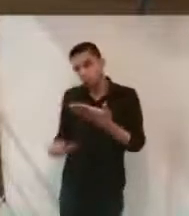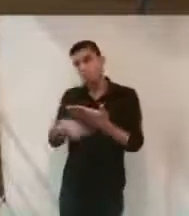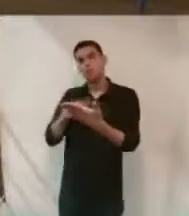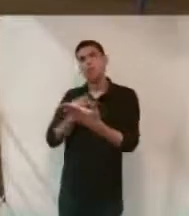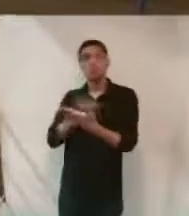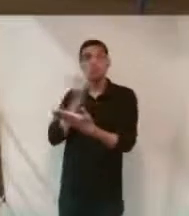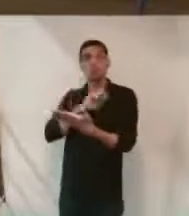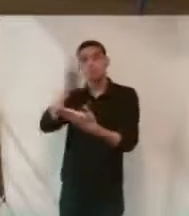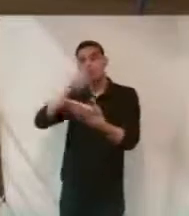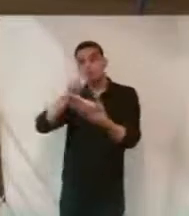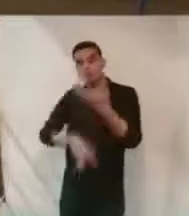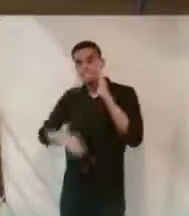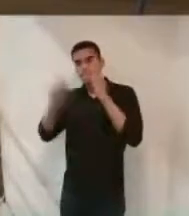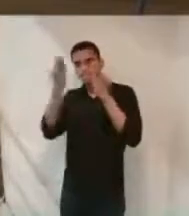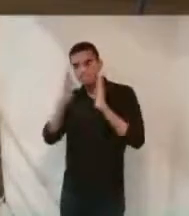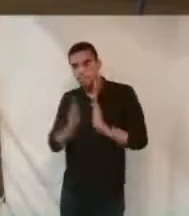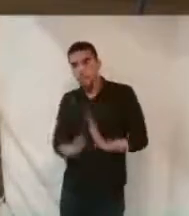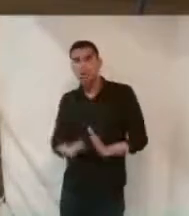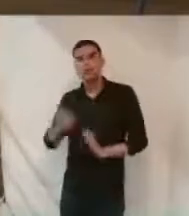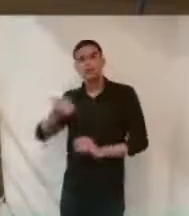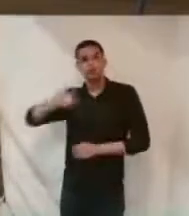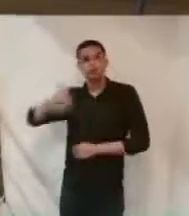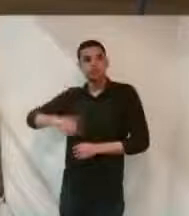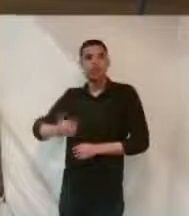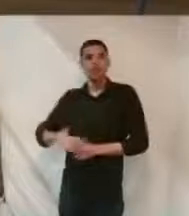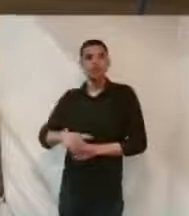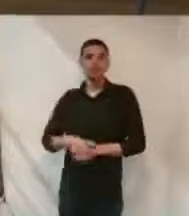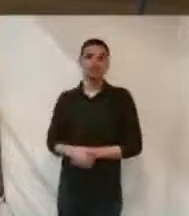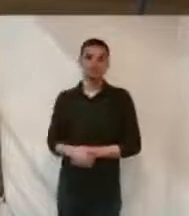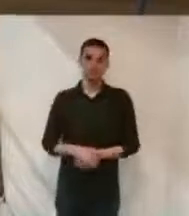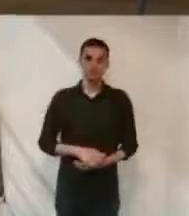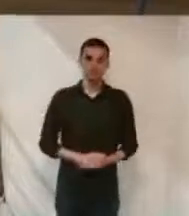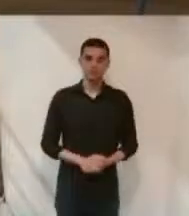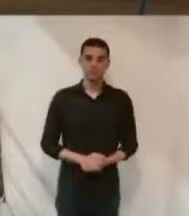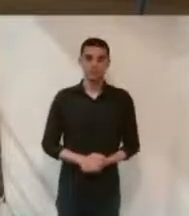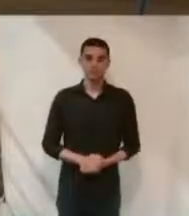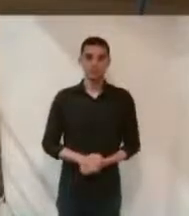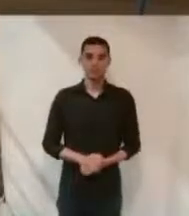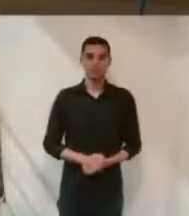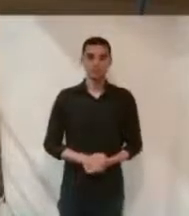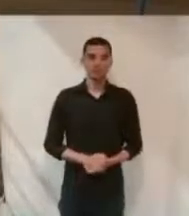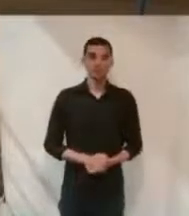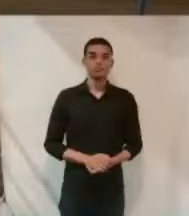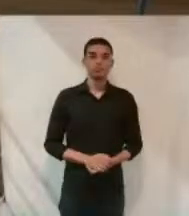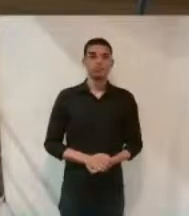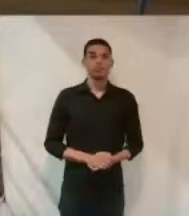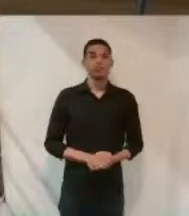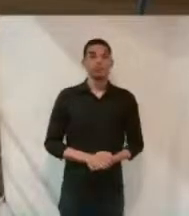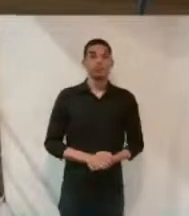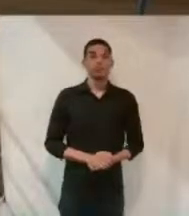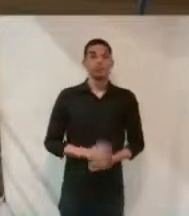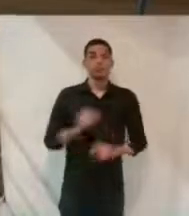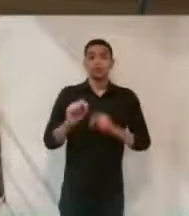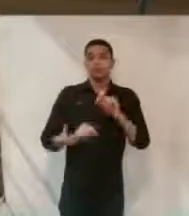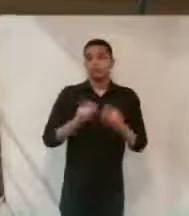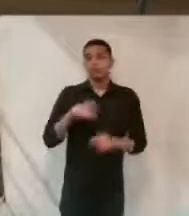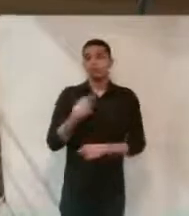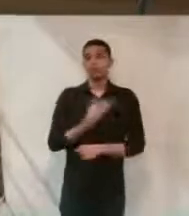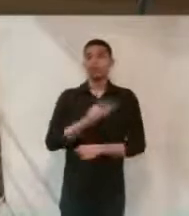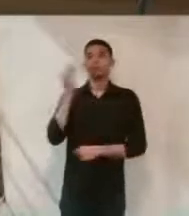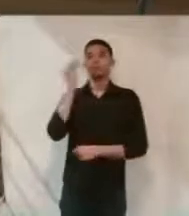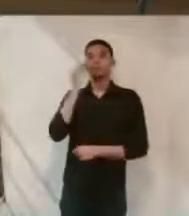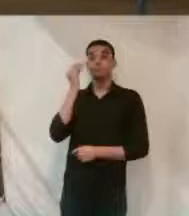que foi fundamental para essa evolução aqui em Pernambuco, para o risco que os municípios correm